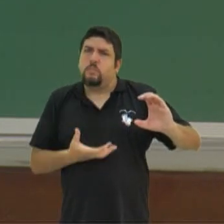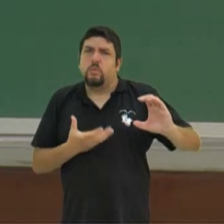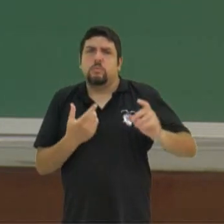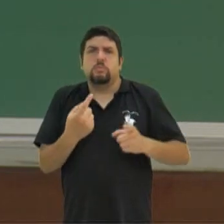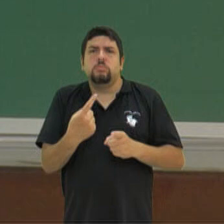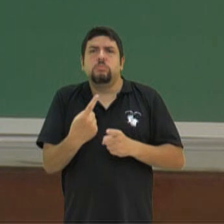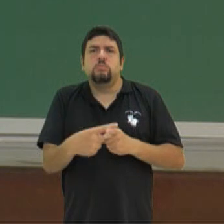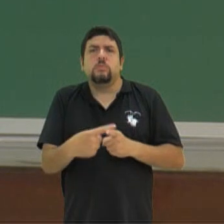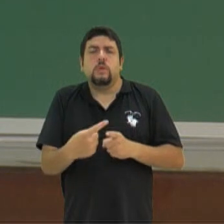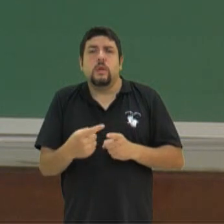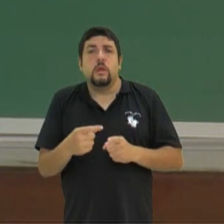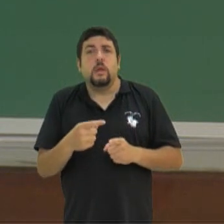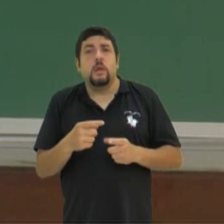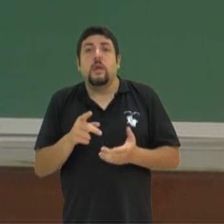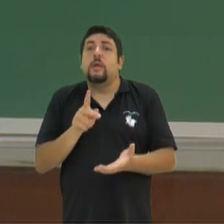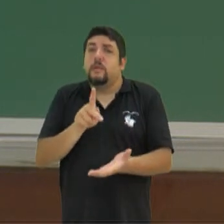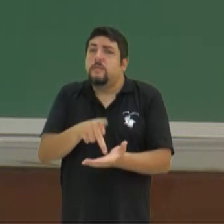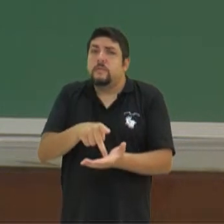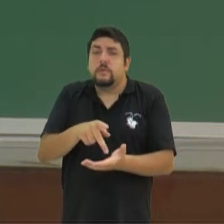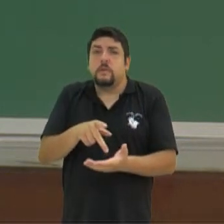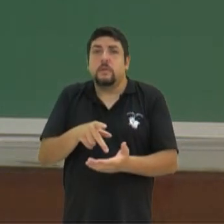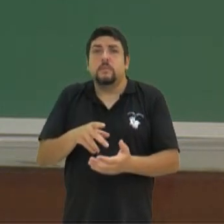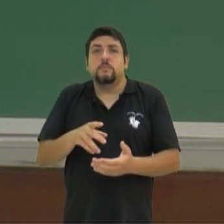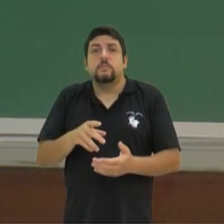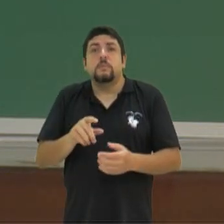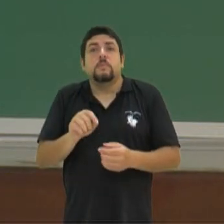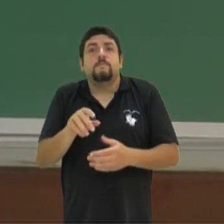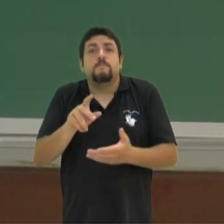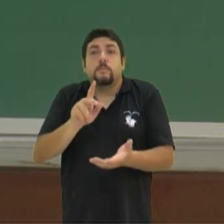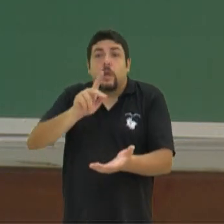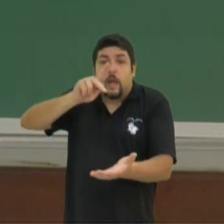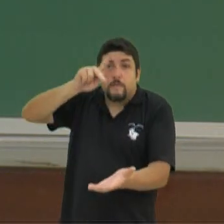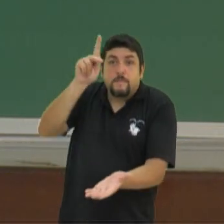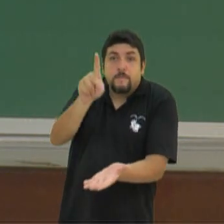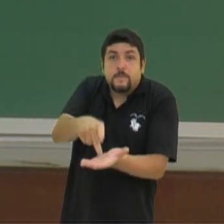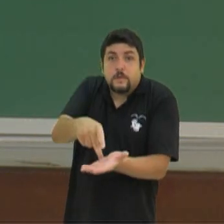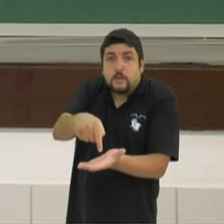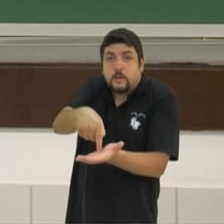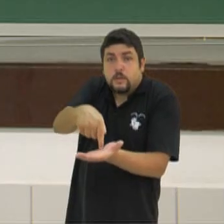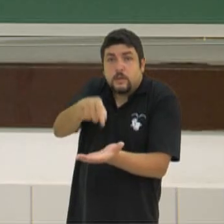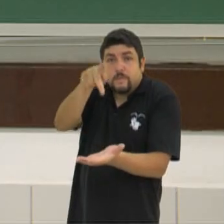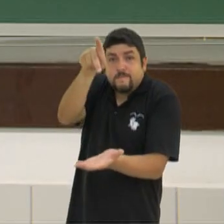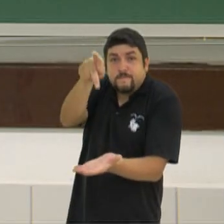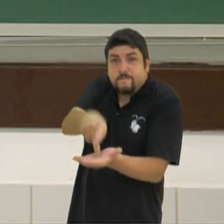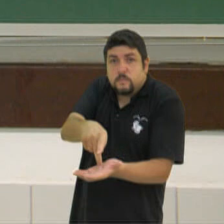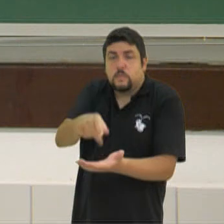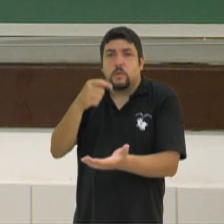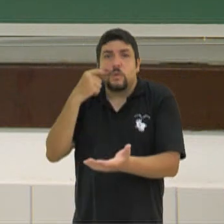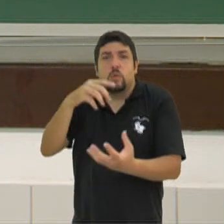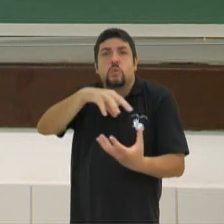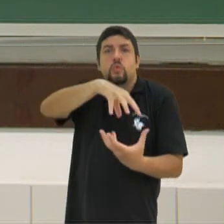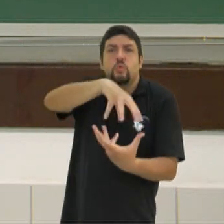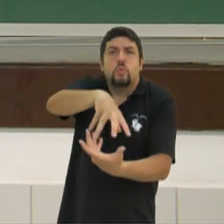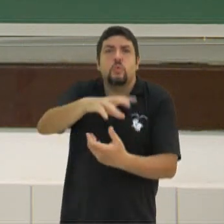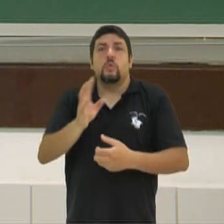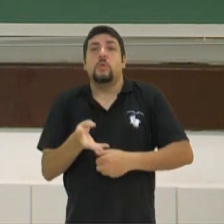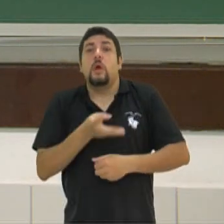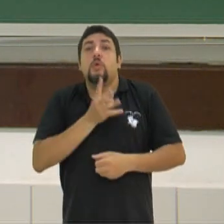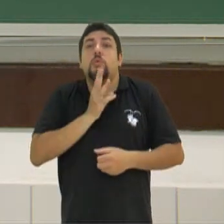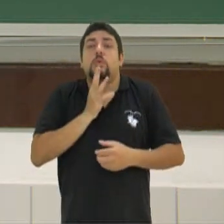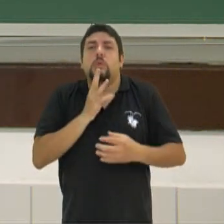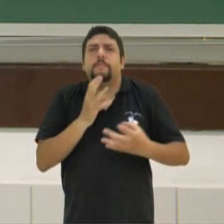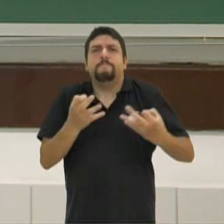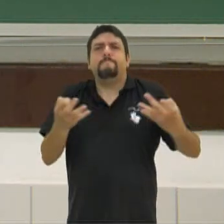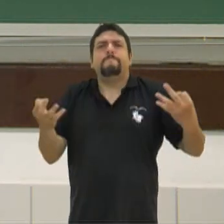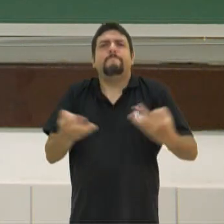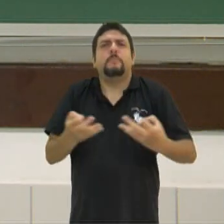de fato é muito difícil a gente estabelecer uma verdade rigorosa sobre o mundo, né? A não ser que a gente esteja lidando aí com uma